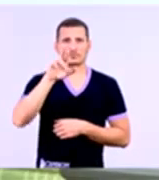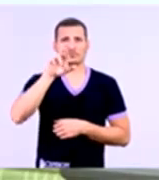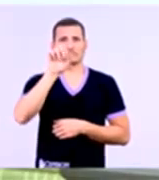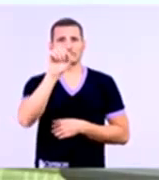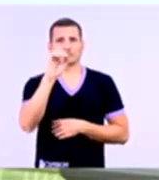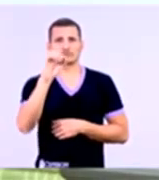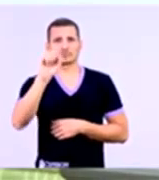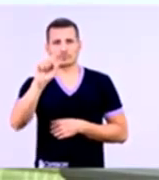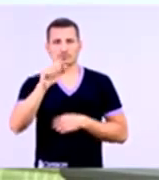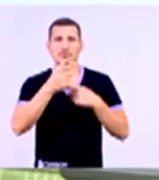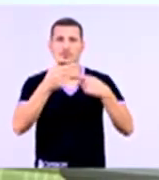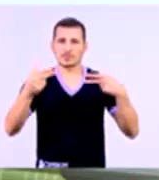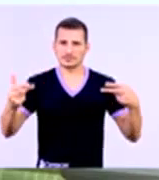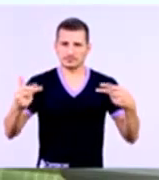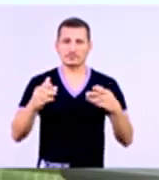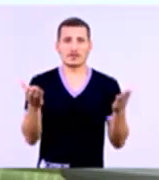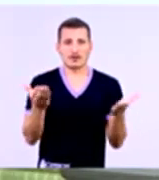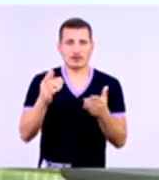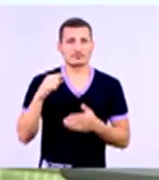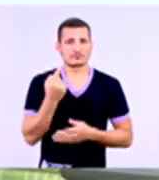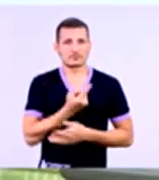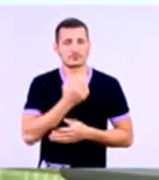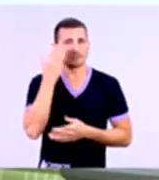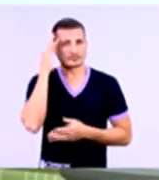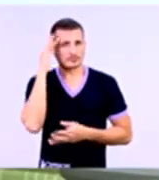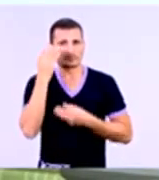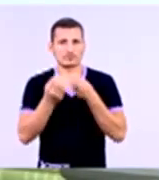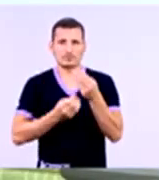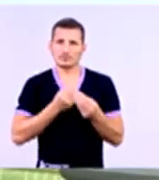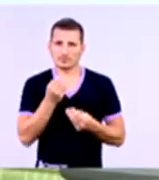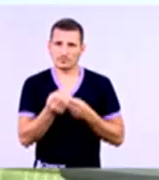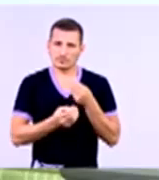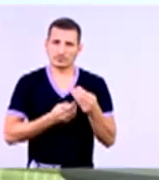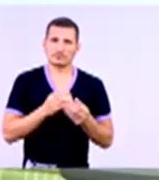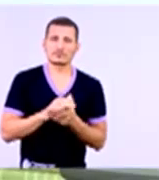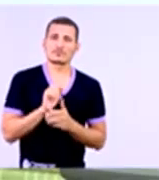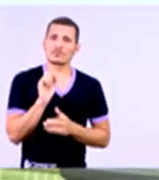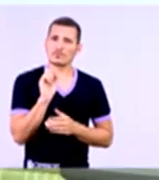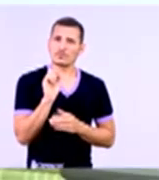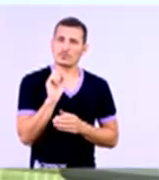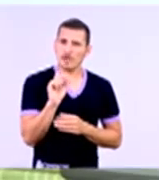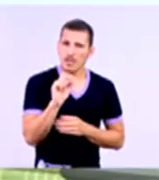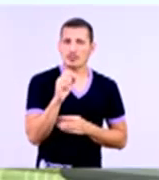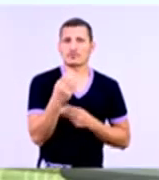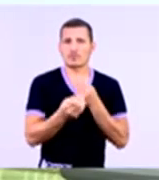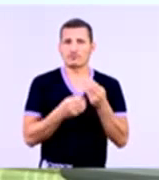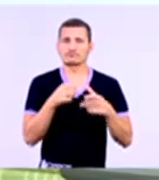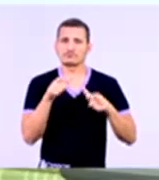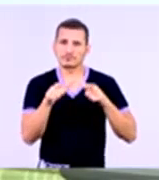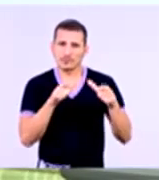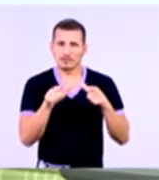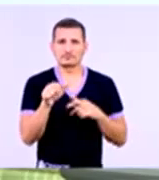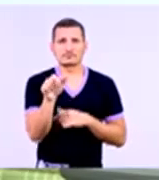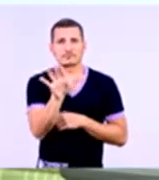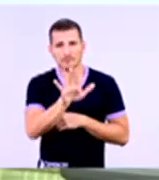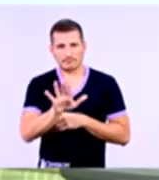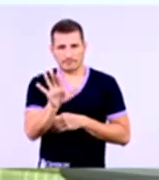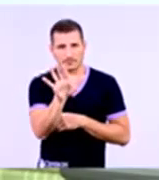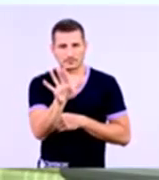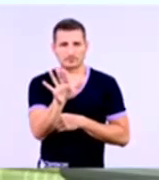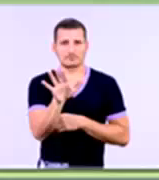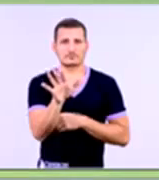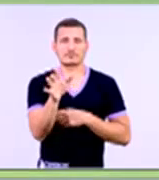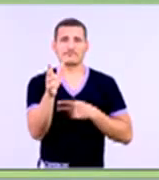pouco como funciona, o que é e como pode ser trabalhado a interface visual de um projeto